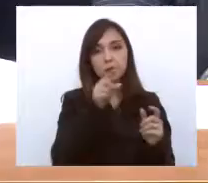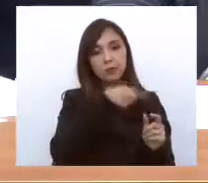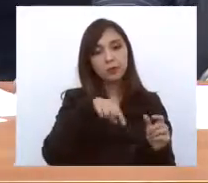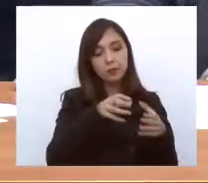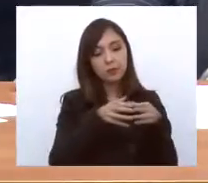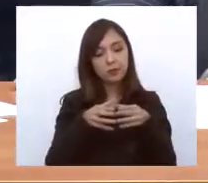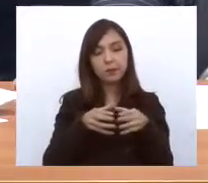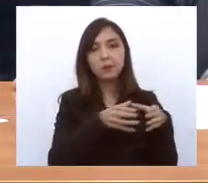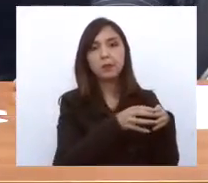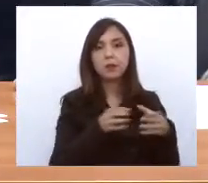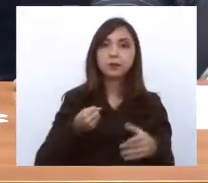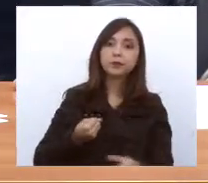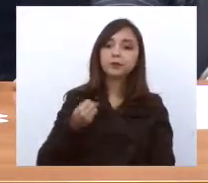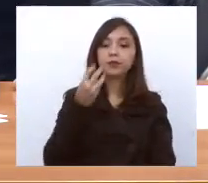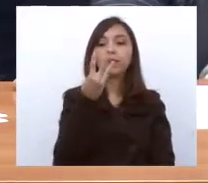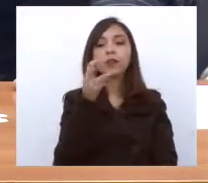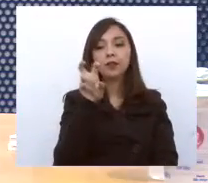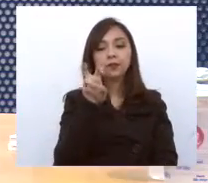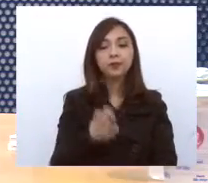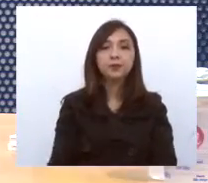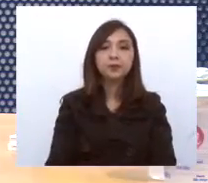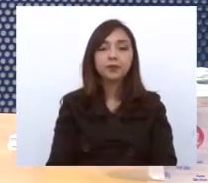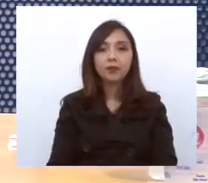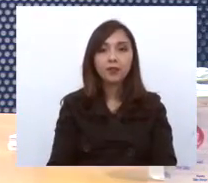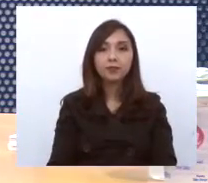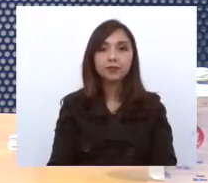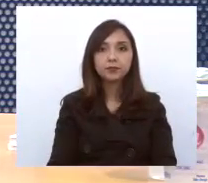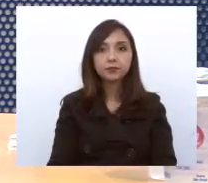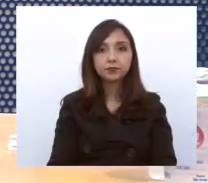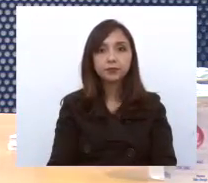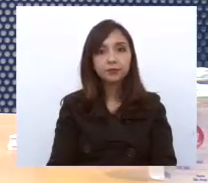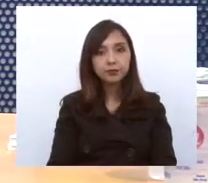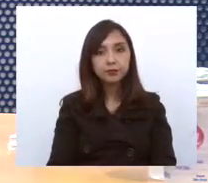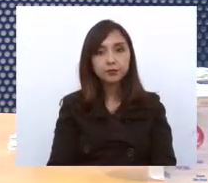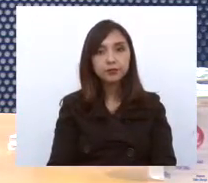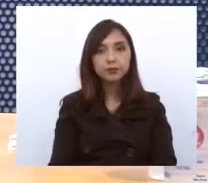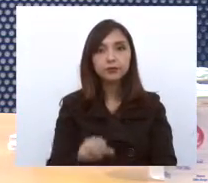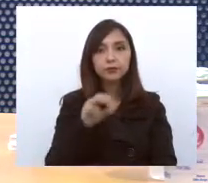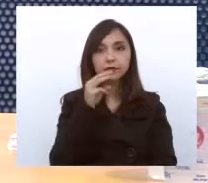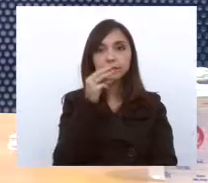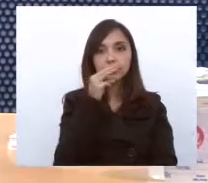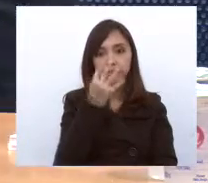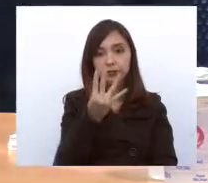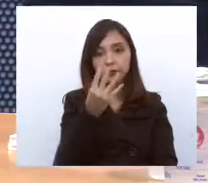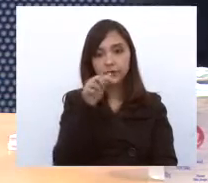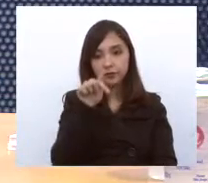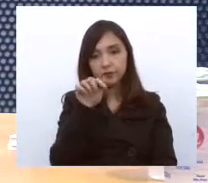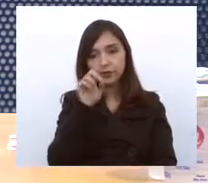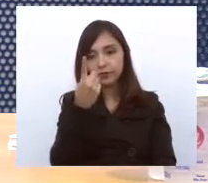Considerado as comissões. Item 35. Leitura e deliberação do projeto de lei